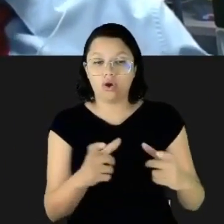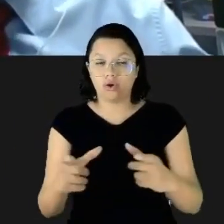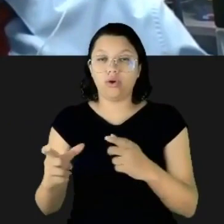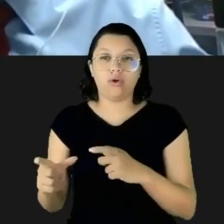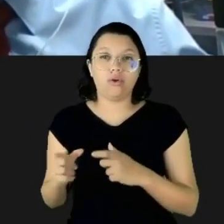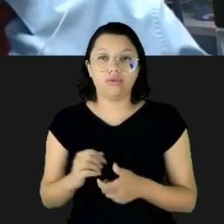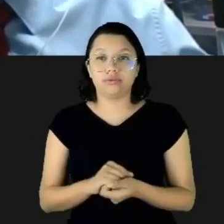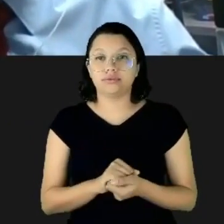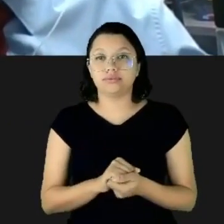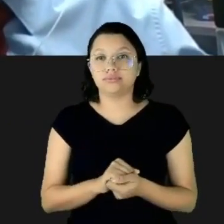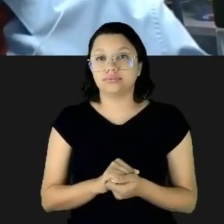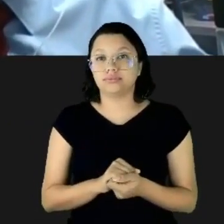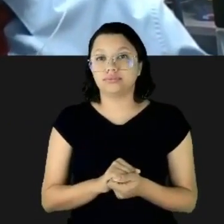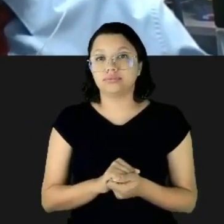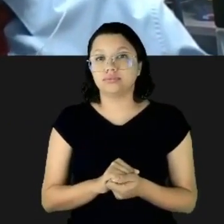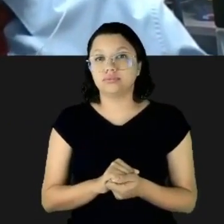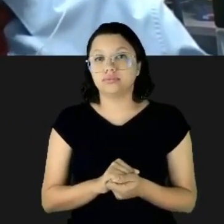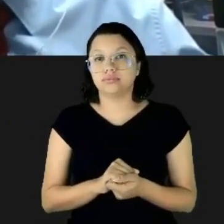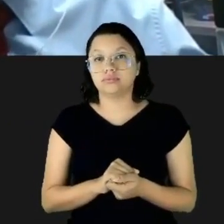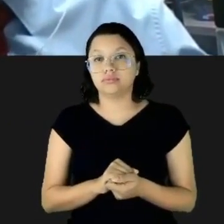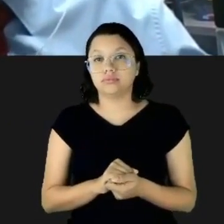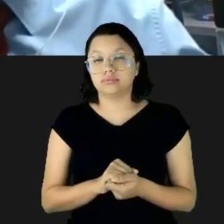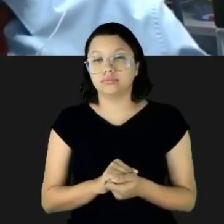deixa eu passar aqui,